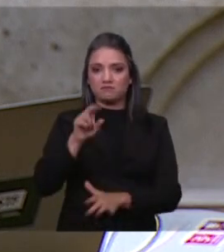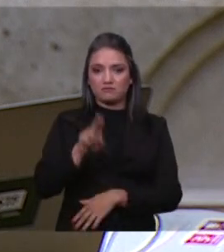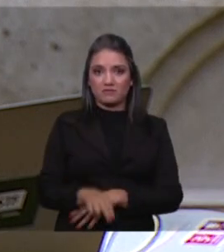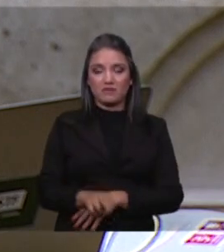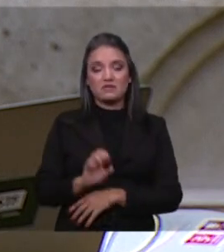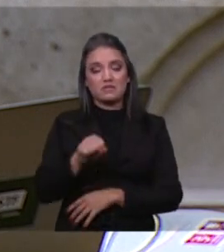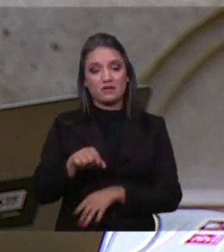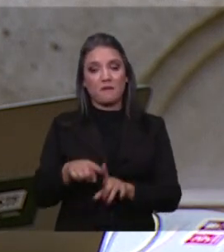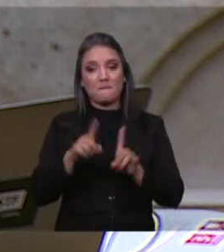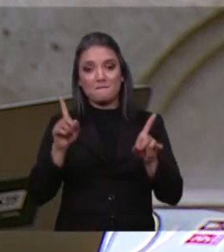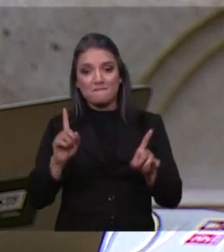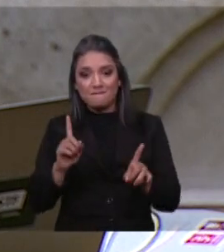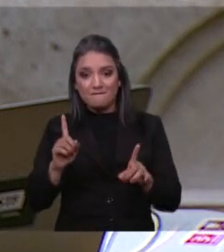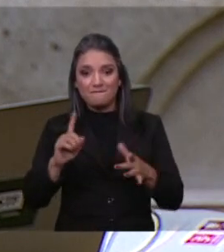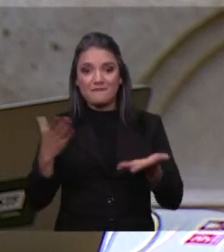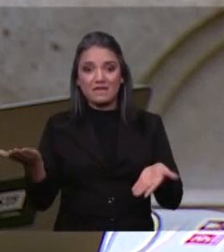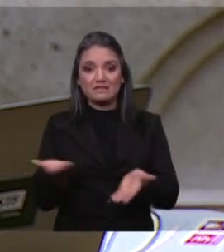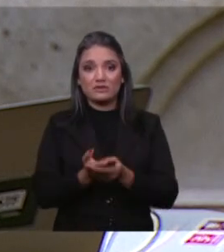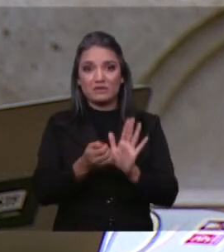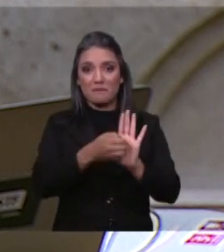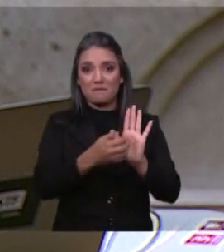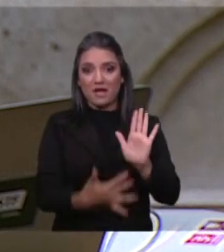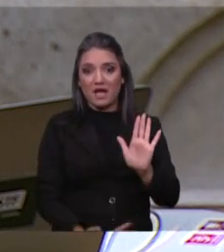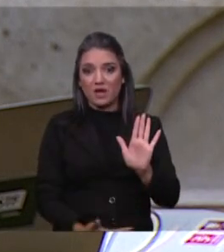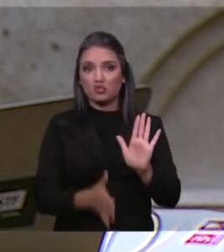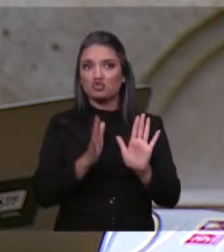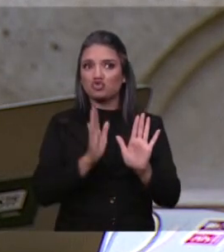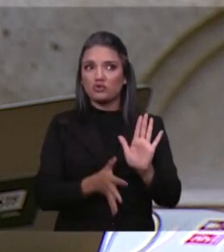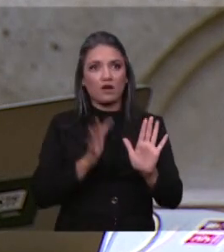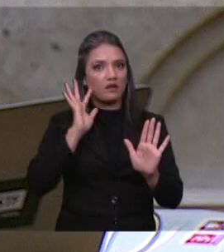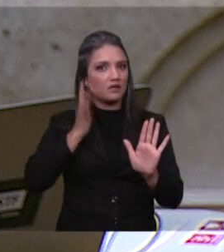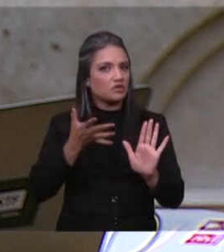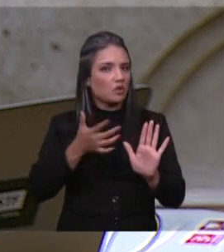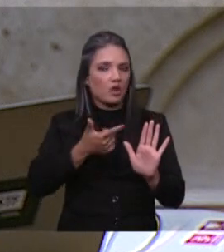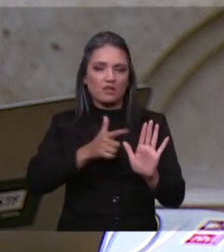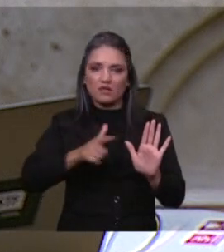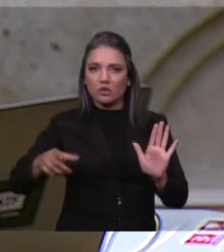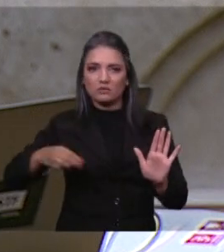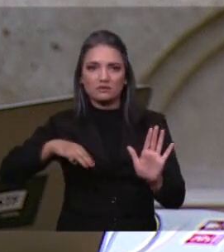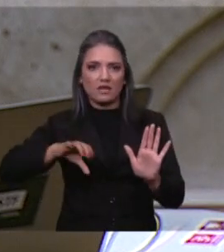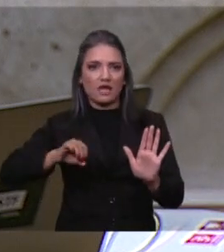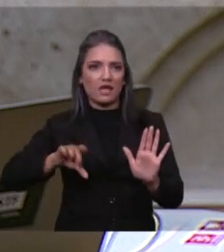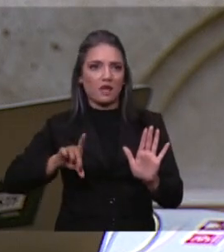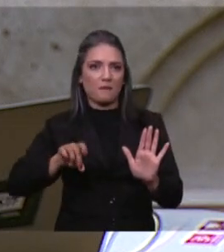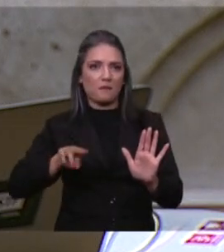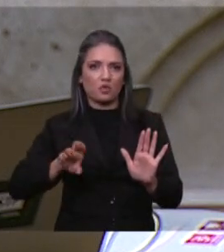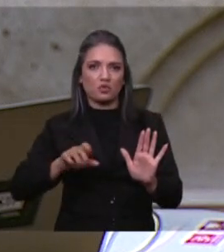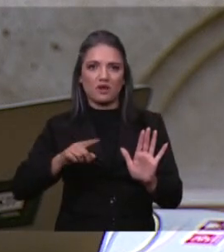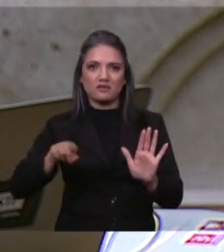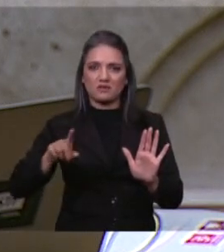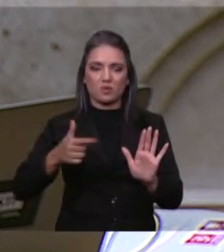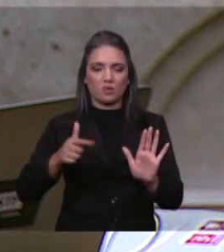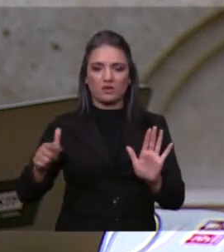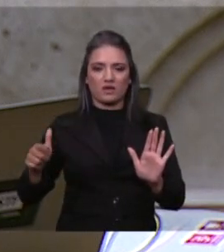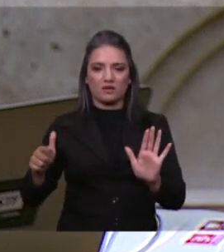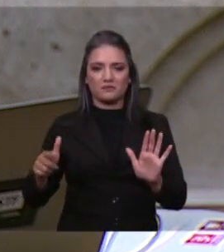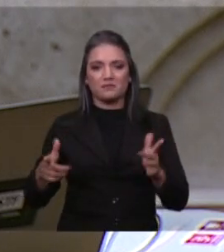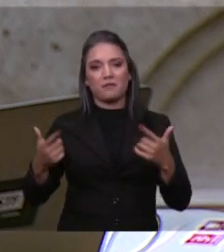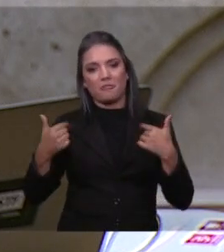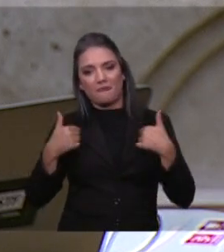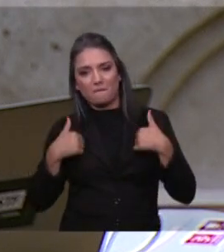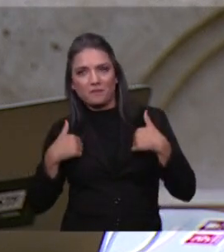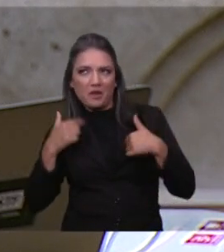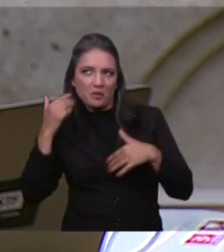embargos de declaração lá, nós julgamos e dissemos não modulamos. Eu pessoalmente, embora eu tenha